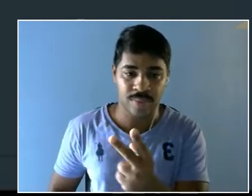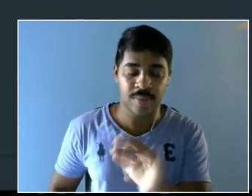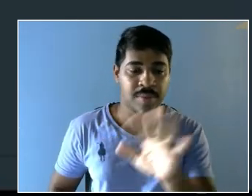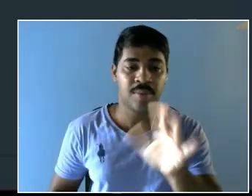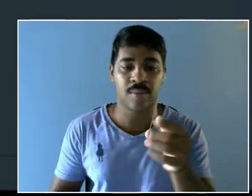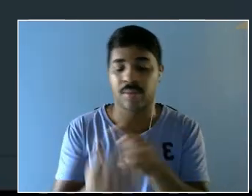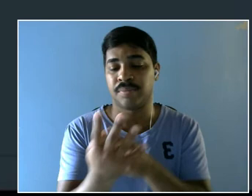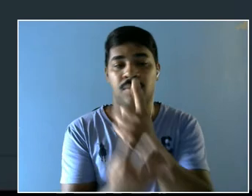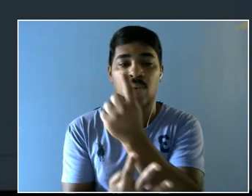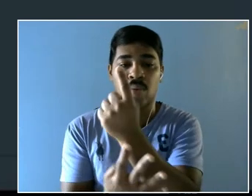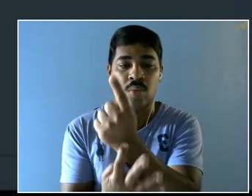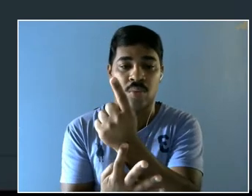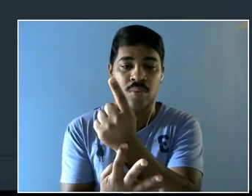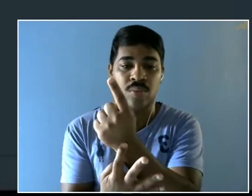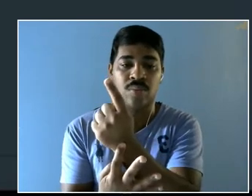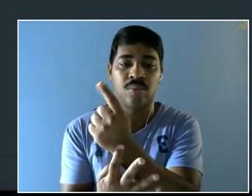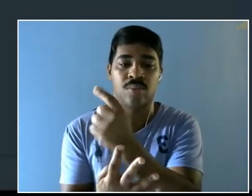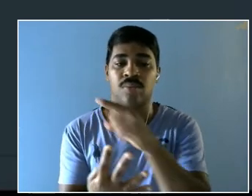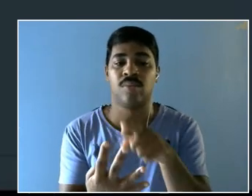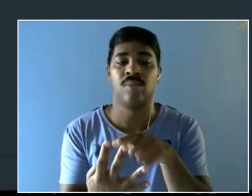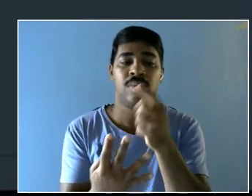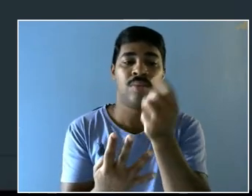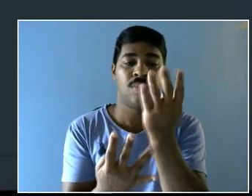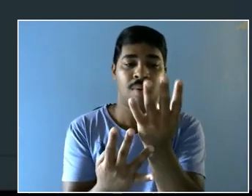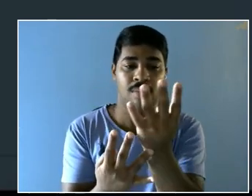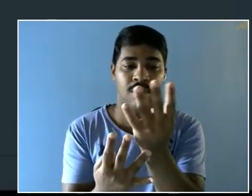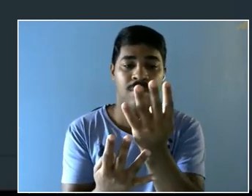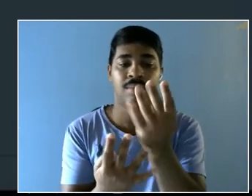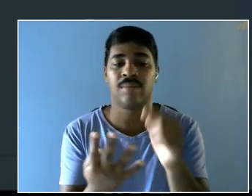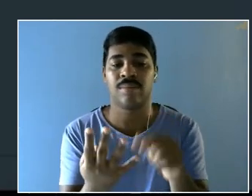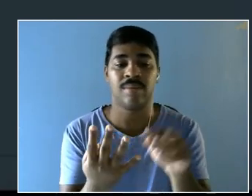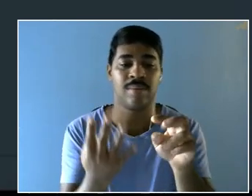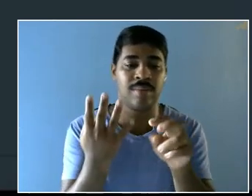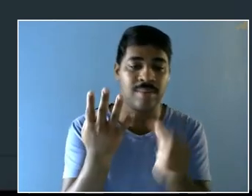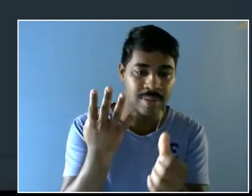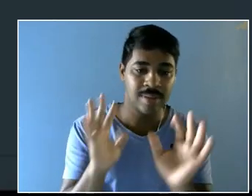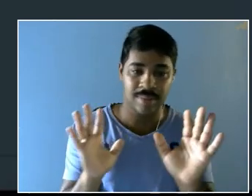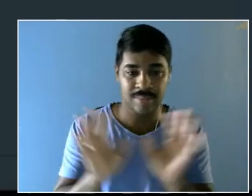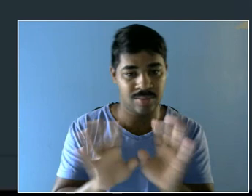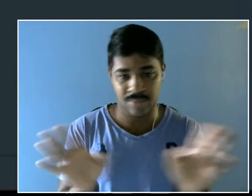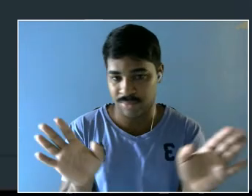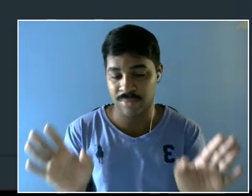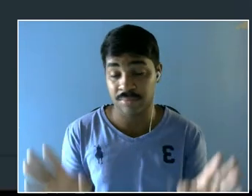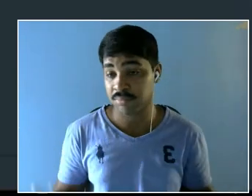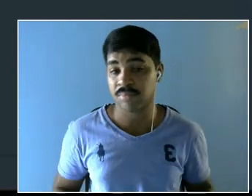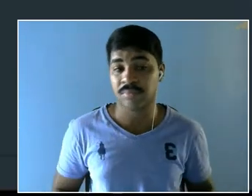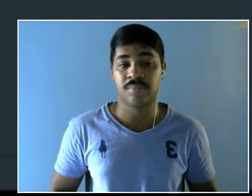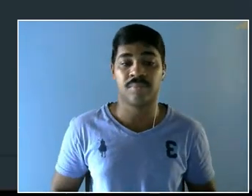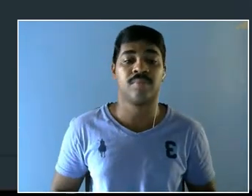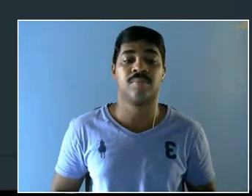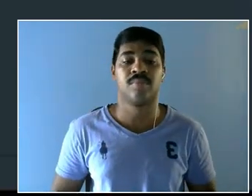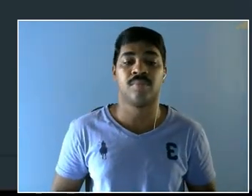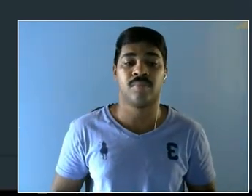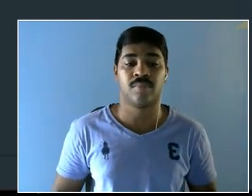bem, né? A gente não precisa realmente fazer um teste super complicado para saber se eles são pares. É só contar